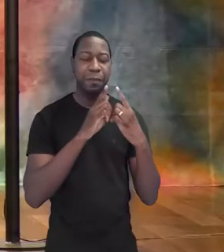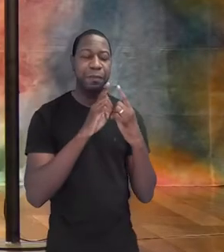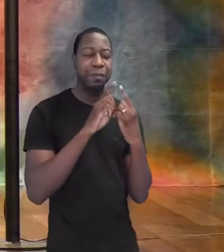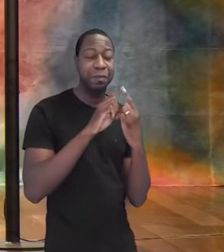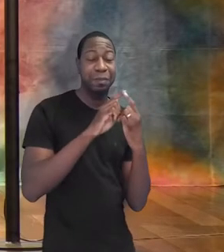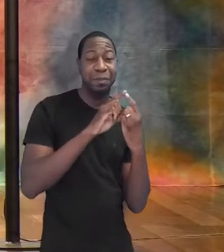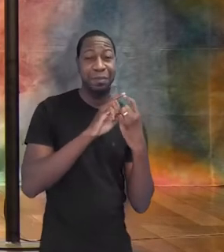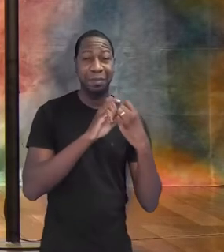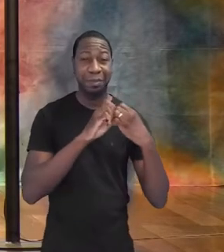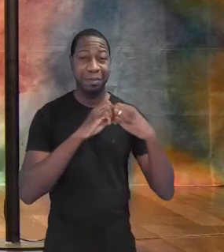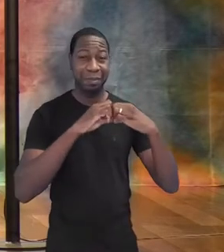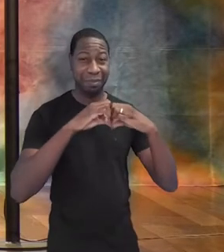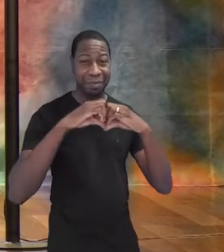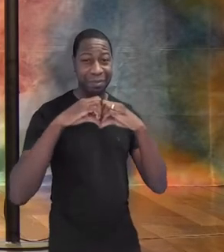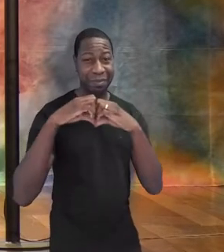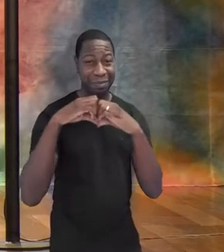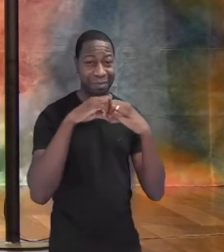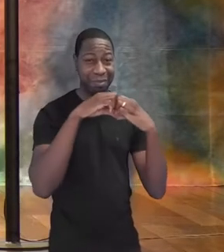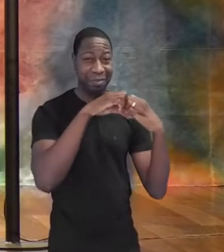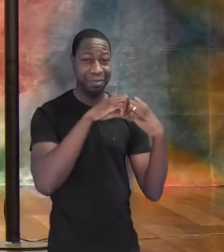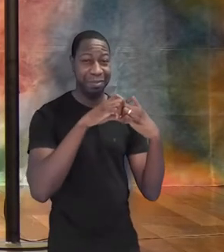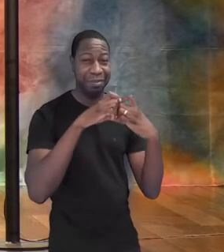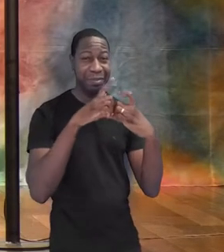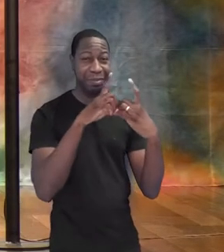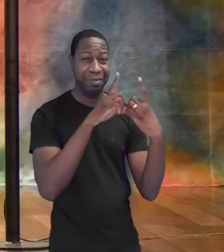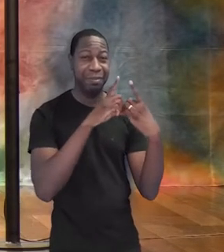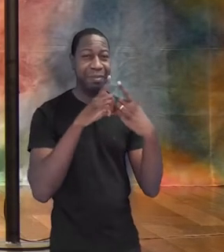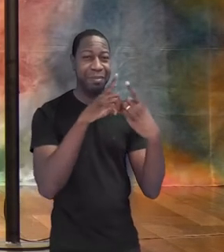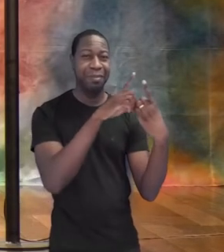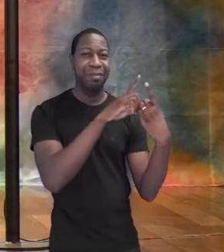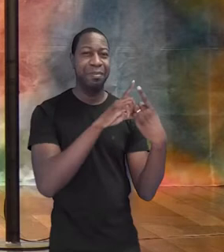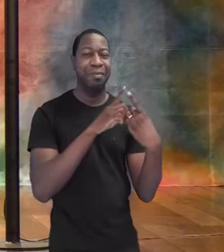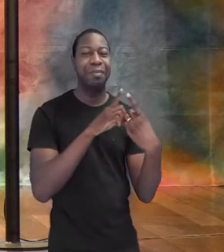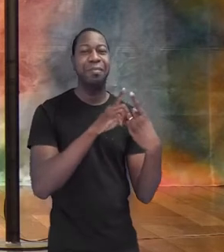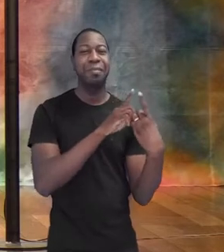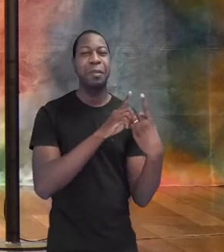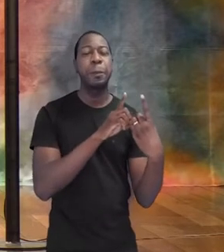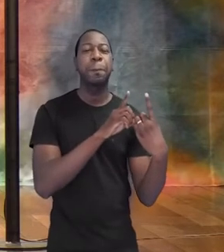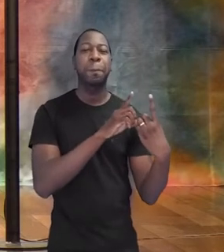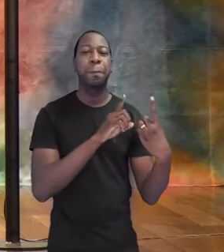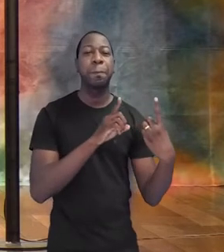facerícia rissada que você me dá.